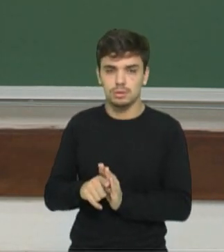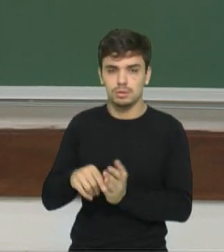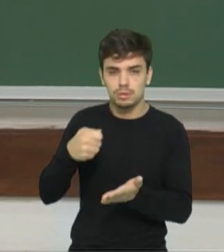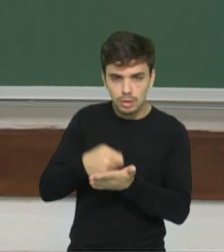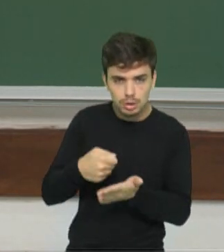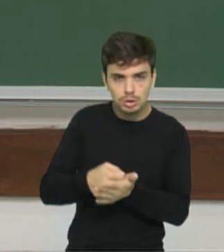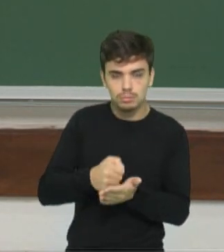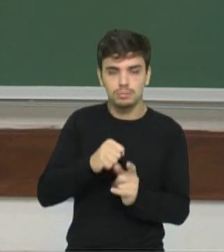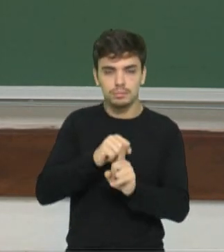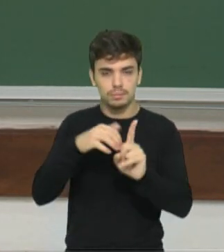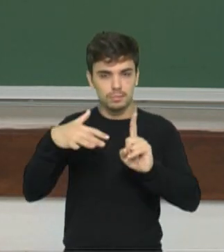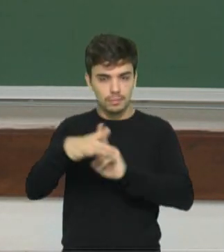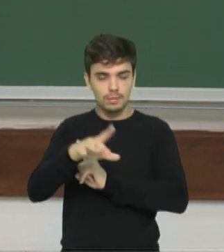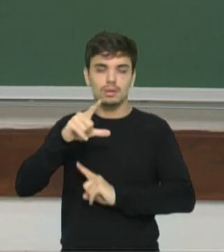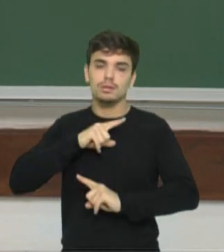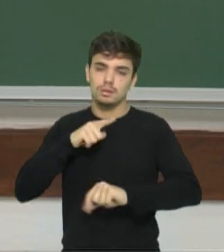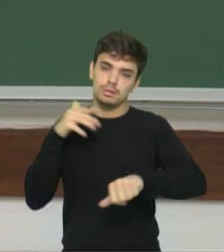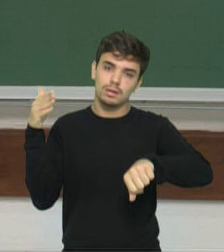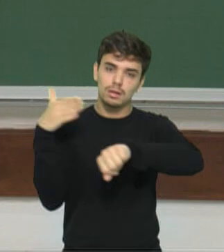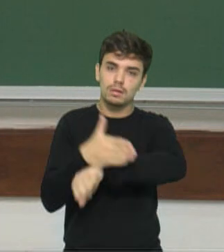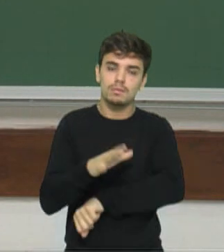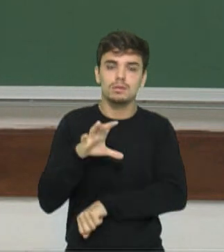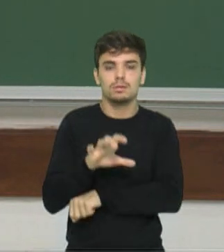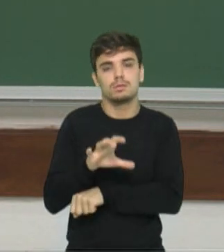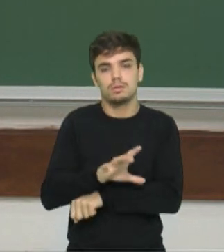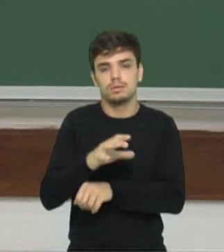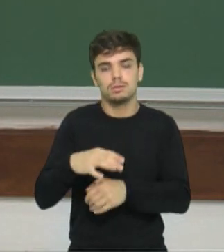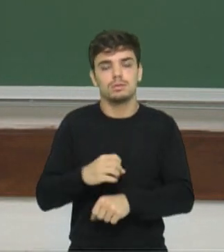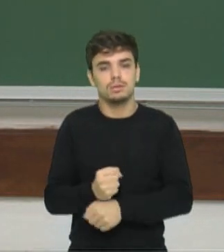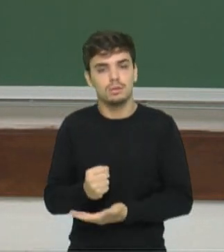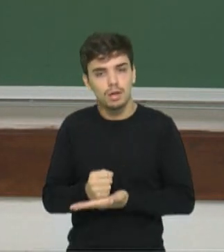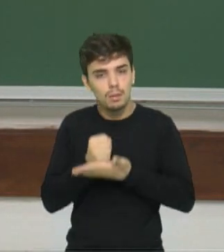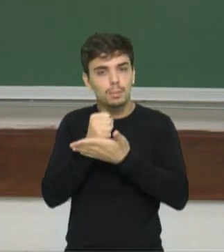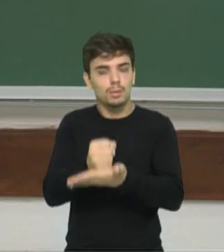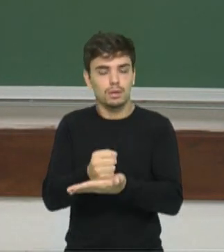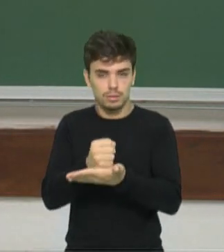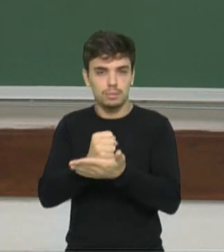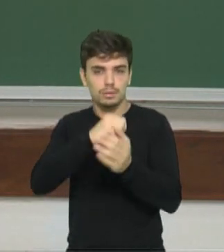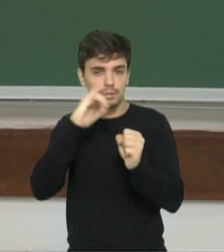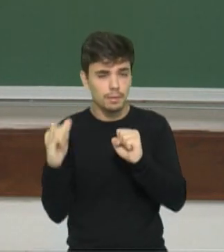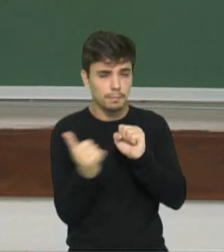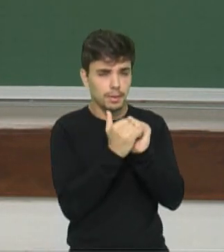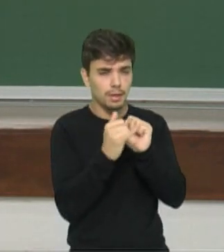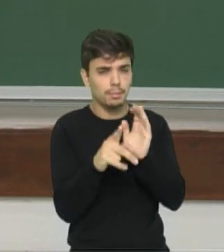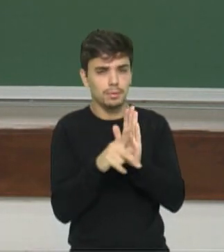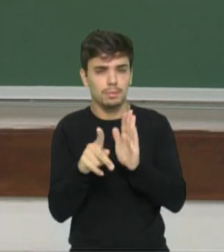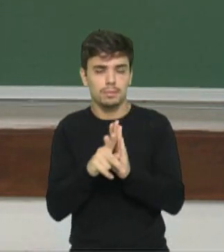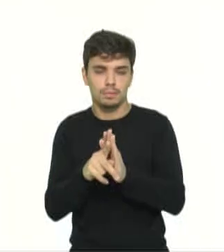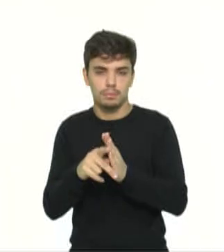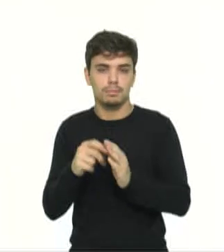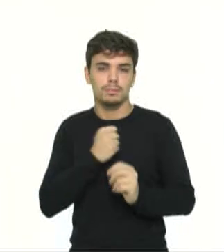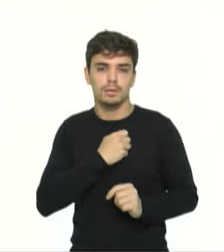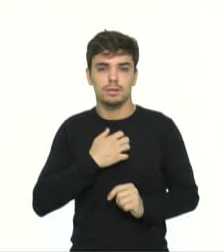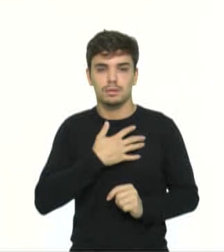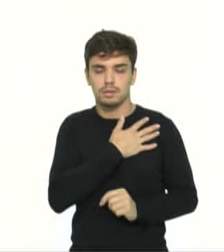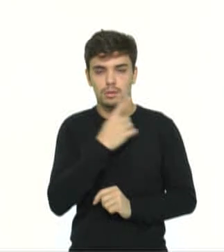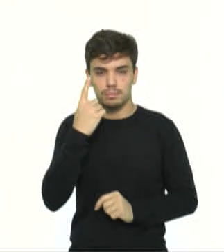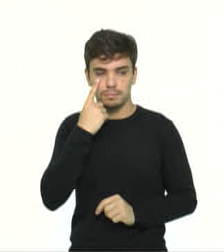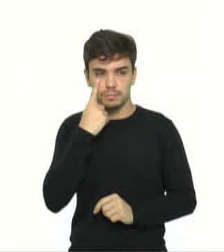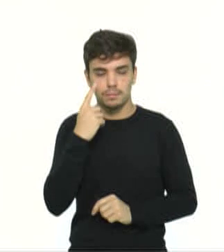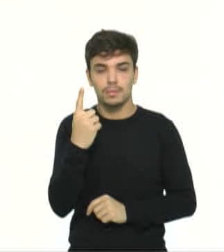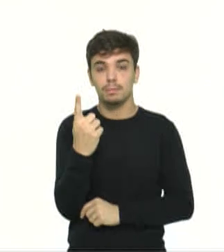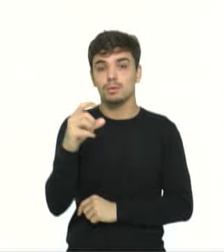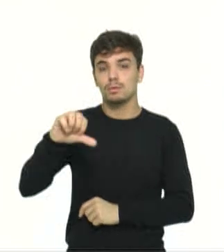então interviam, faziam essa interferência apoiando esses golpes militares na América. Na década de